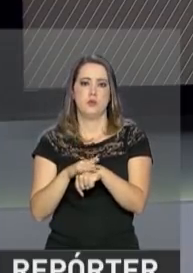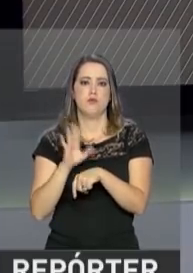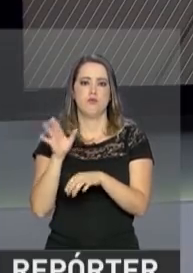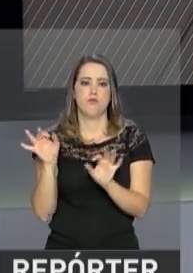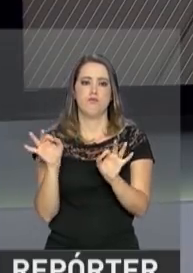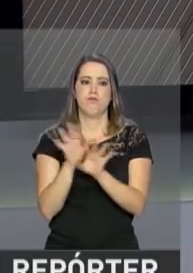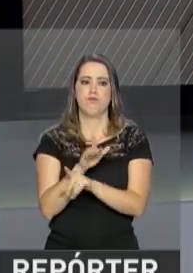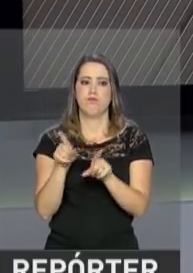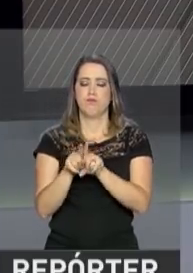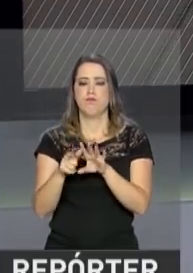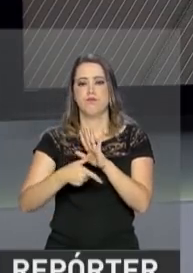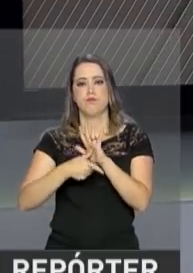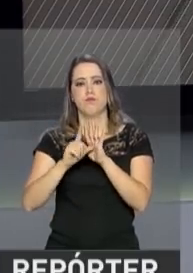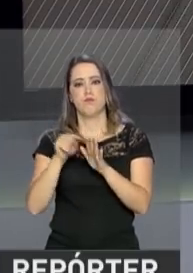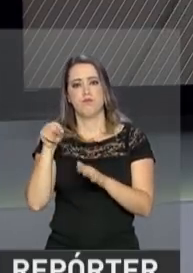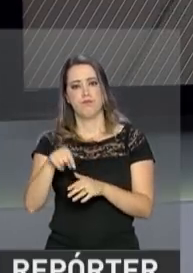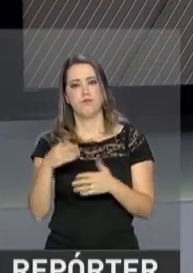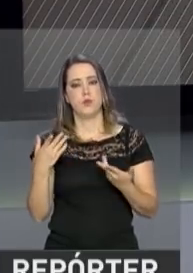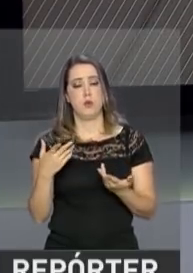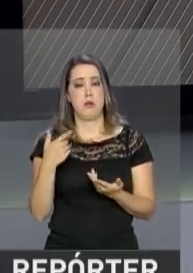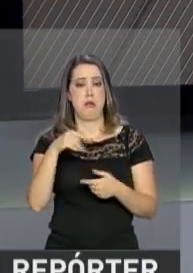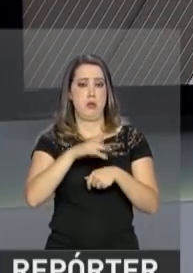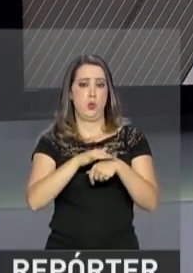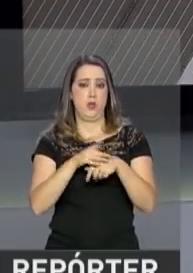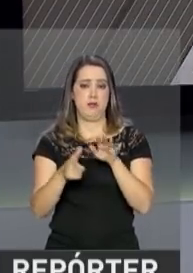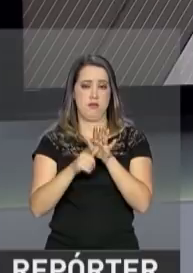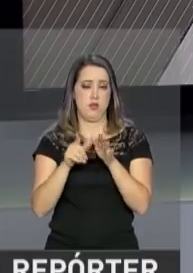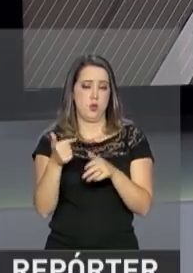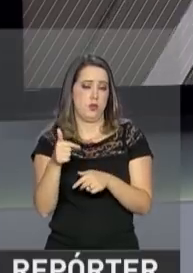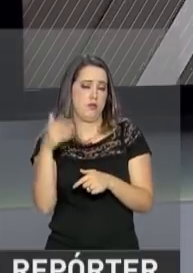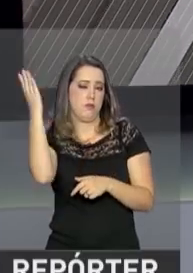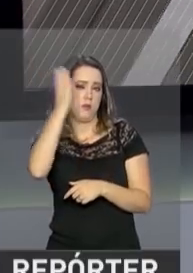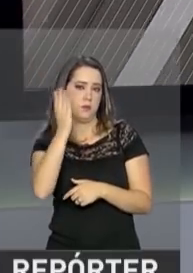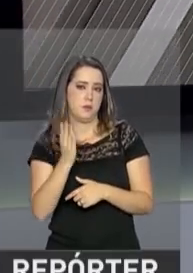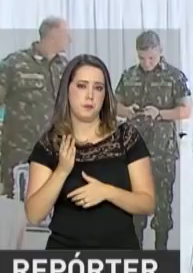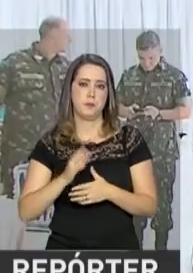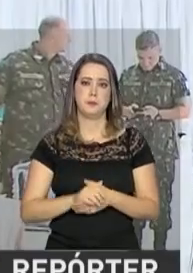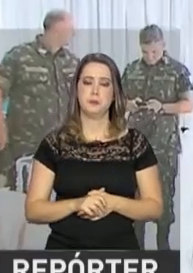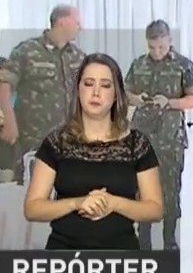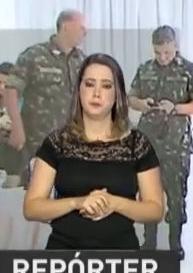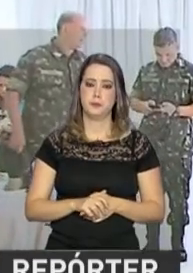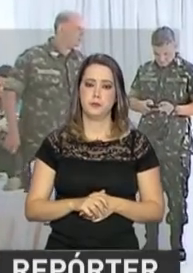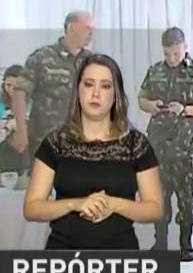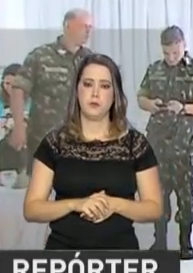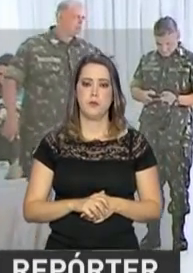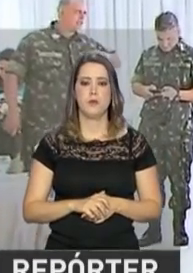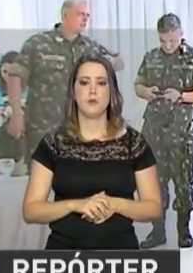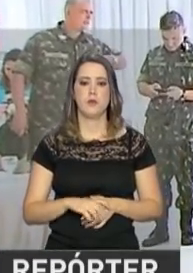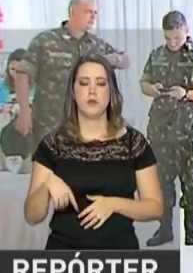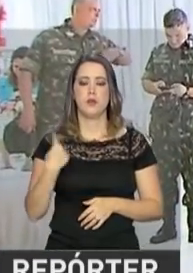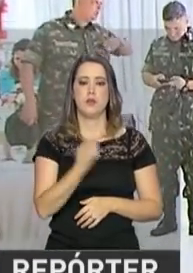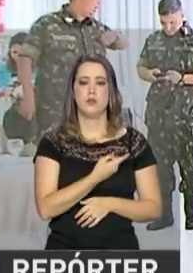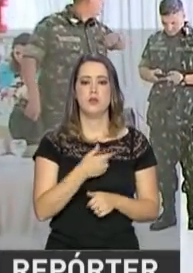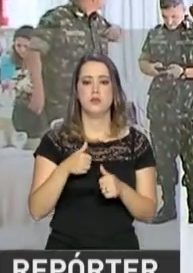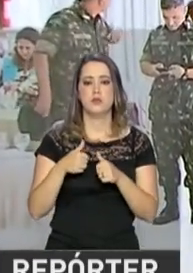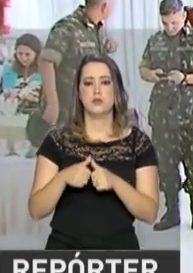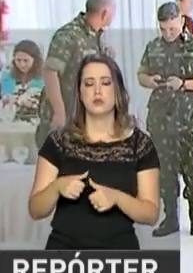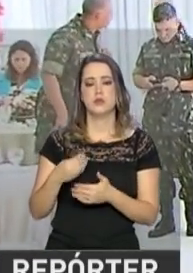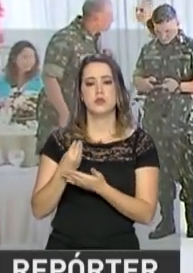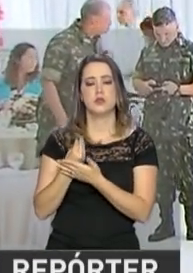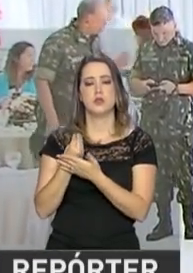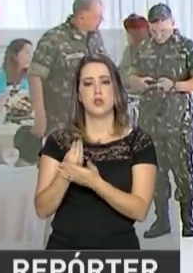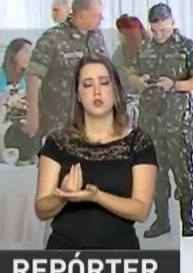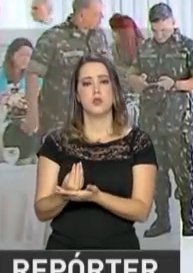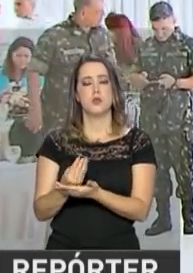já erradicados por aqui como a poliomielite eo sarampo nós estamos disponibilizando